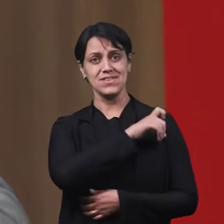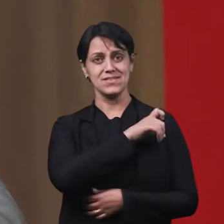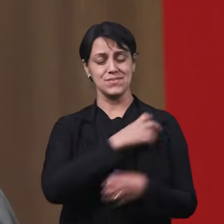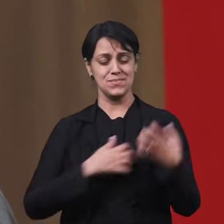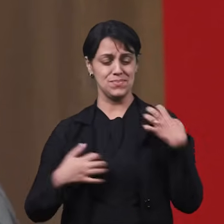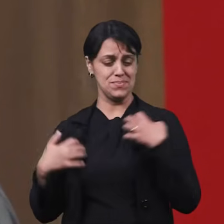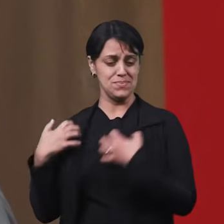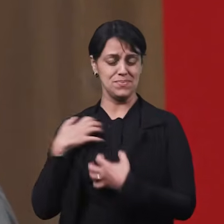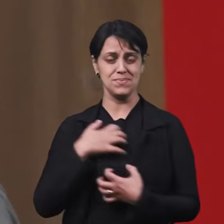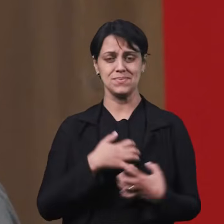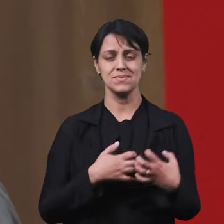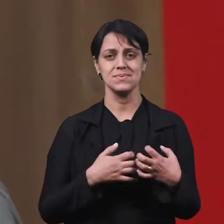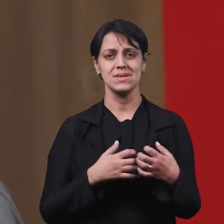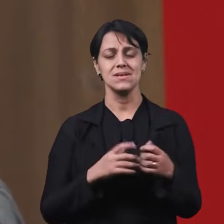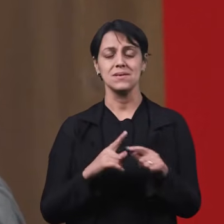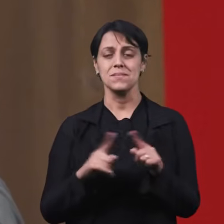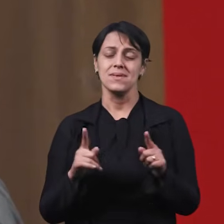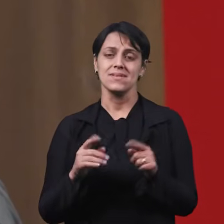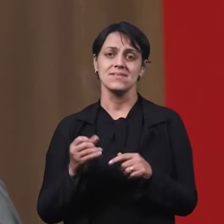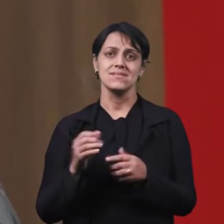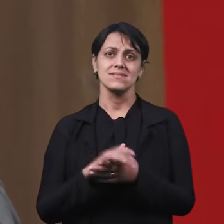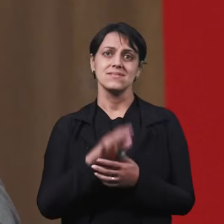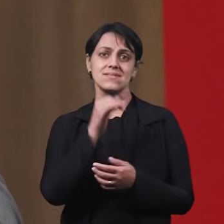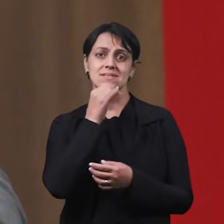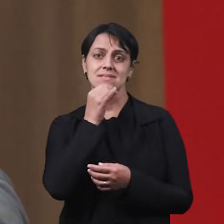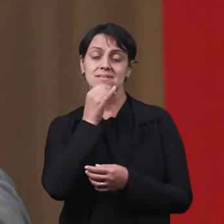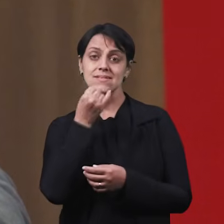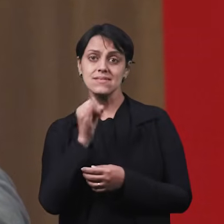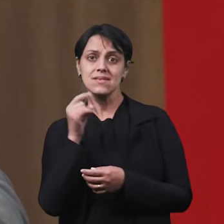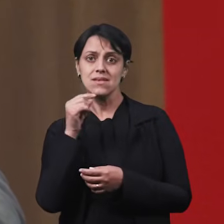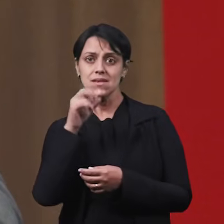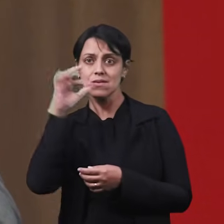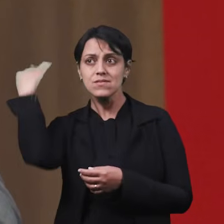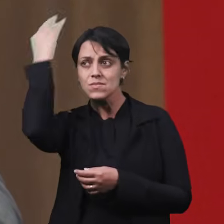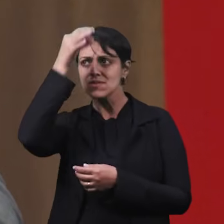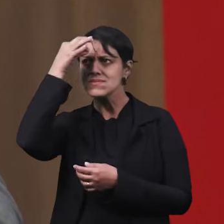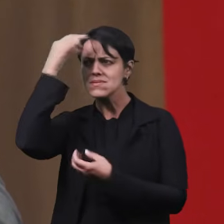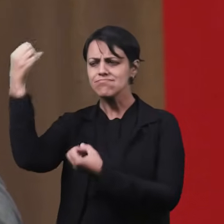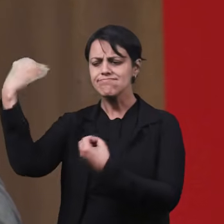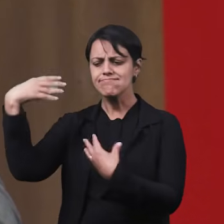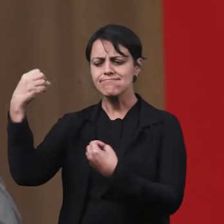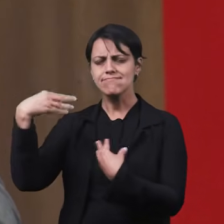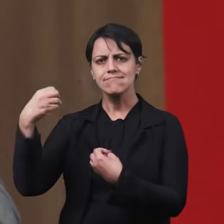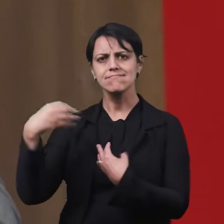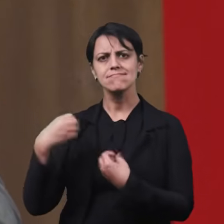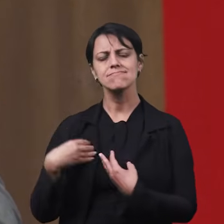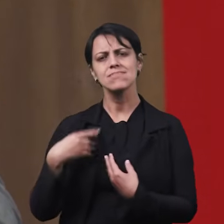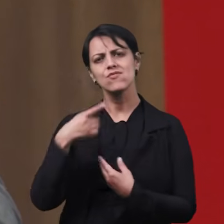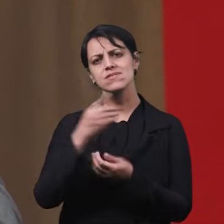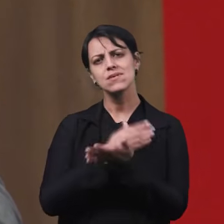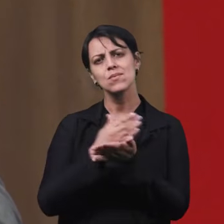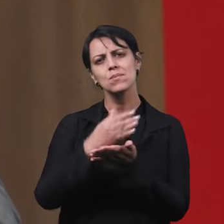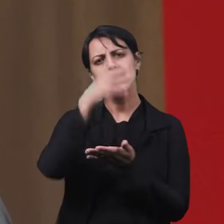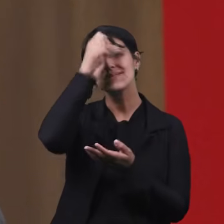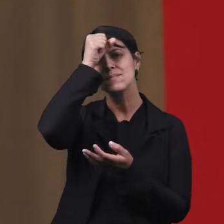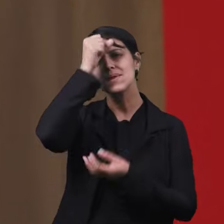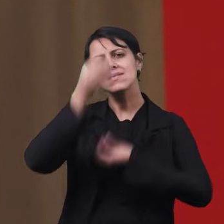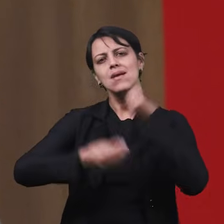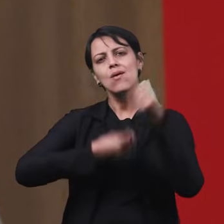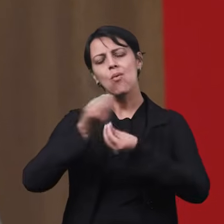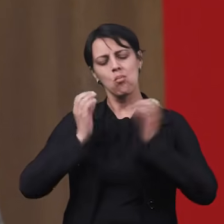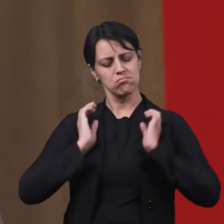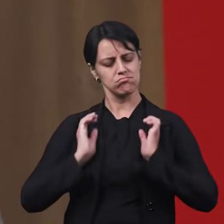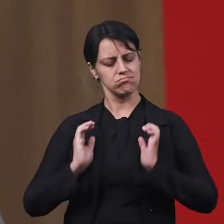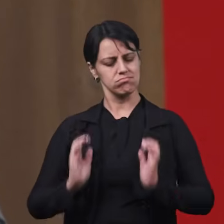se você se deixar ser ensinado pelo Espírito de Deus, você vai aprendendo essa conduta. E